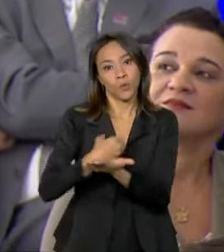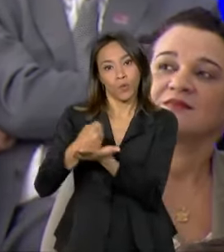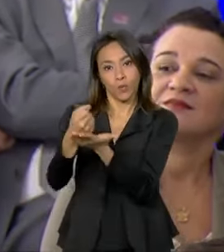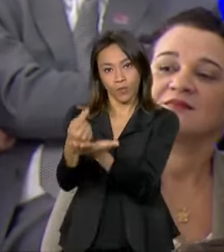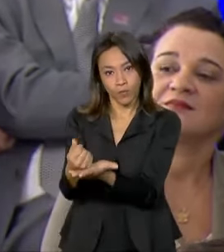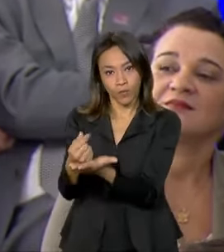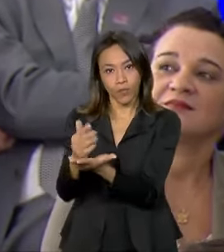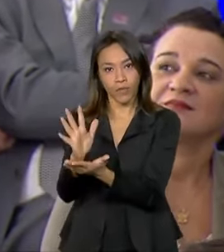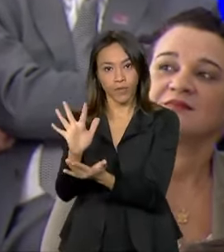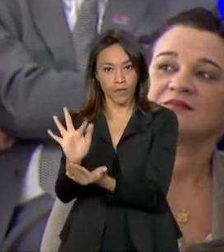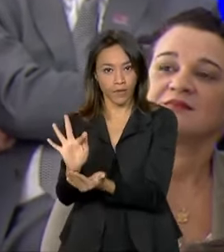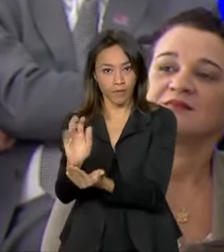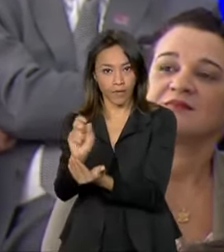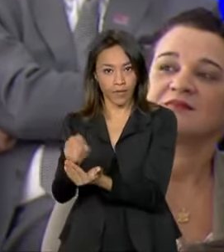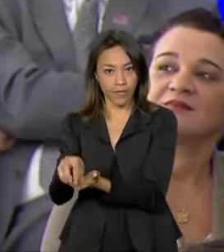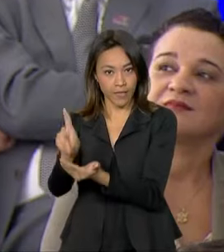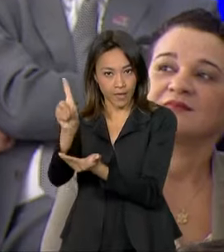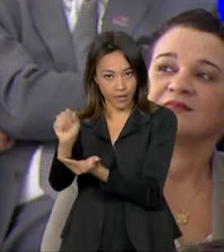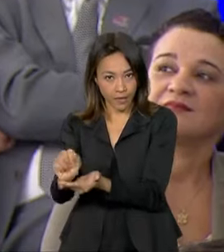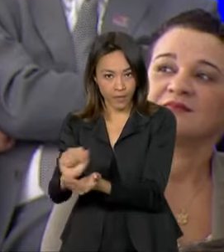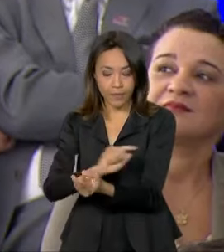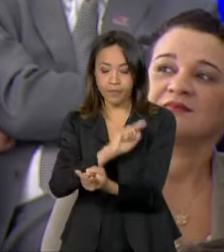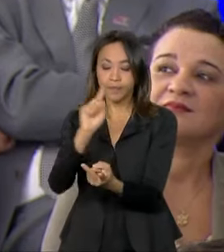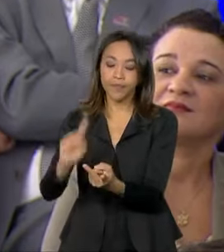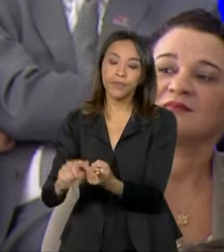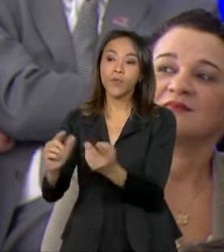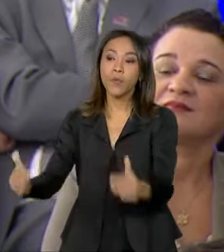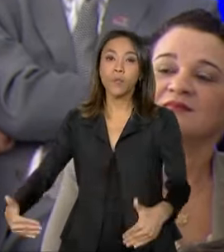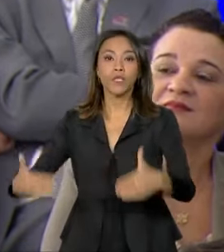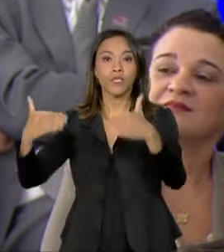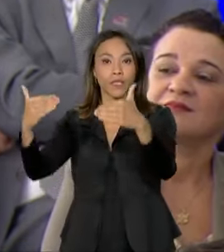ao Ministério da Pequena e Média Empresa,